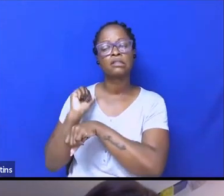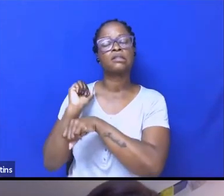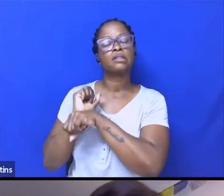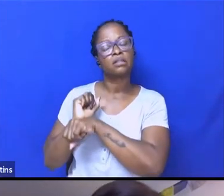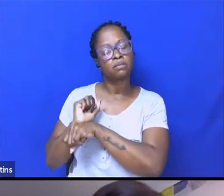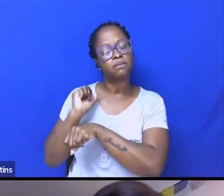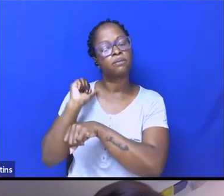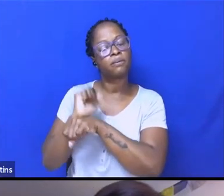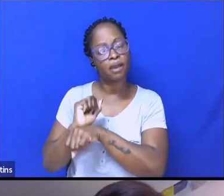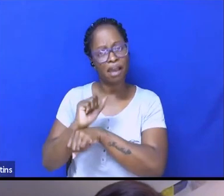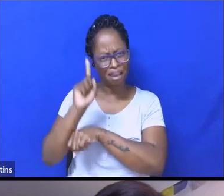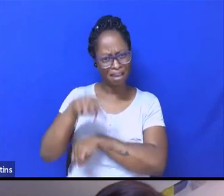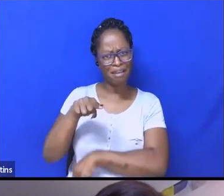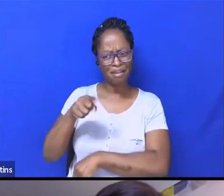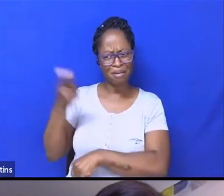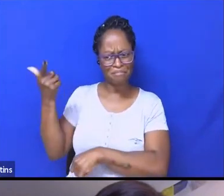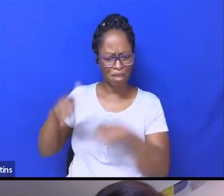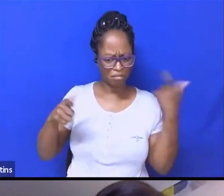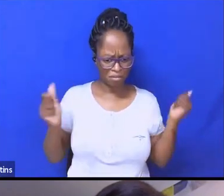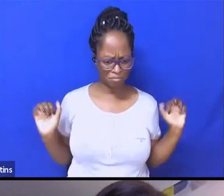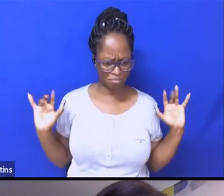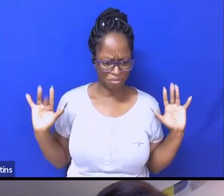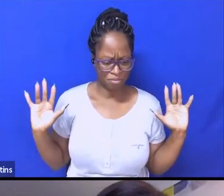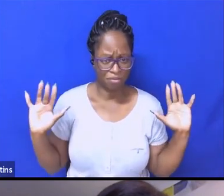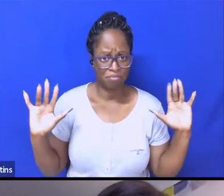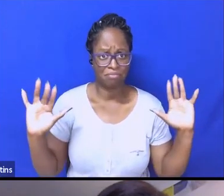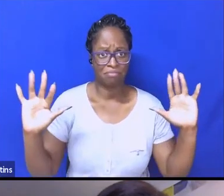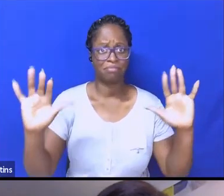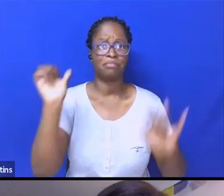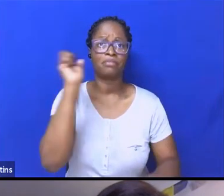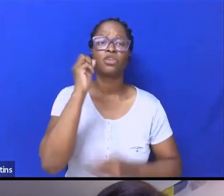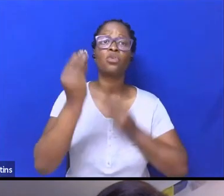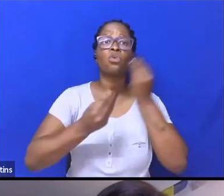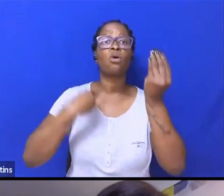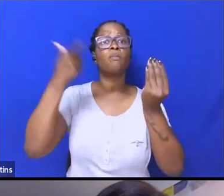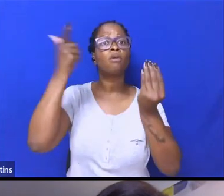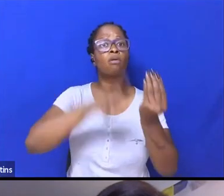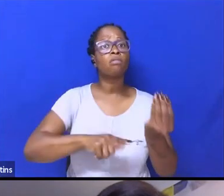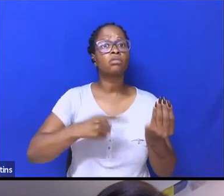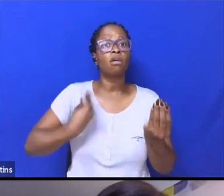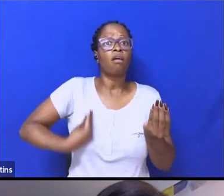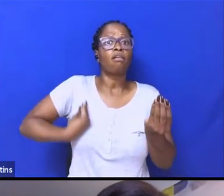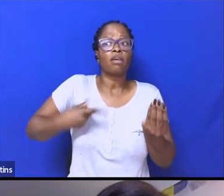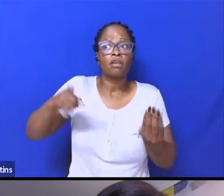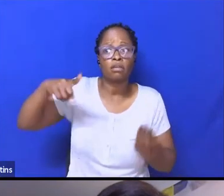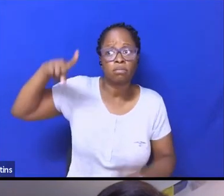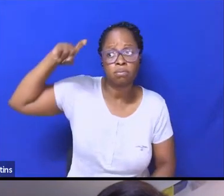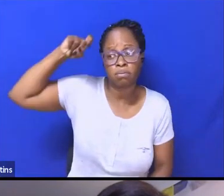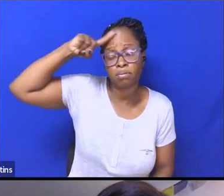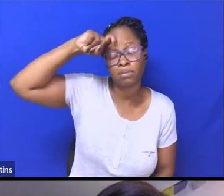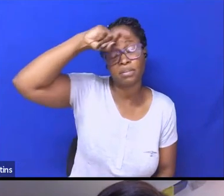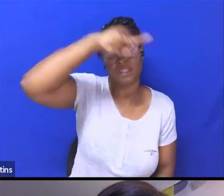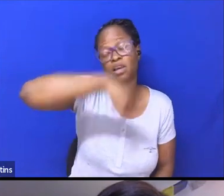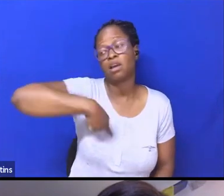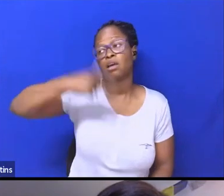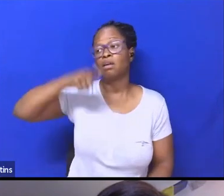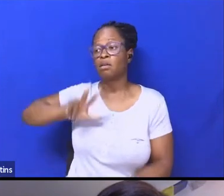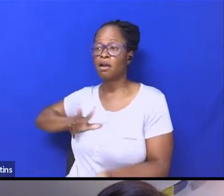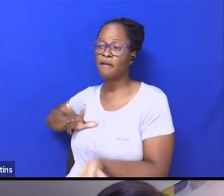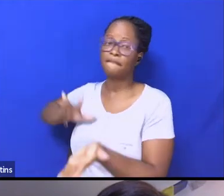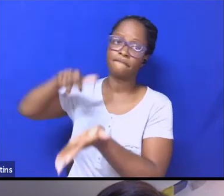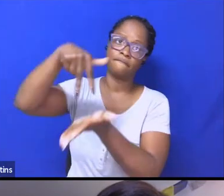mais mulheres e como passar por essas dificuldades que as mulheres têm realmente de fato de chegar nesses espaços